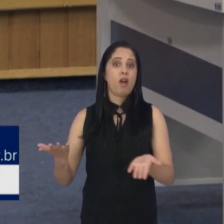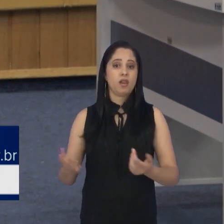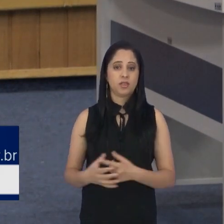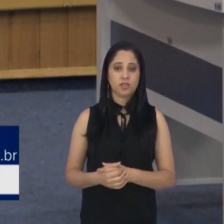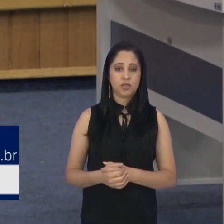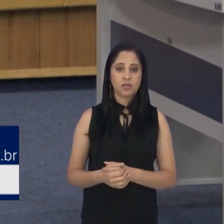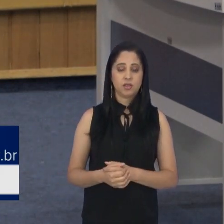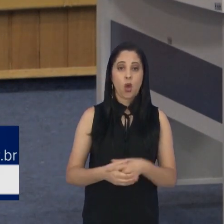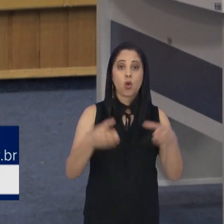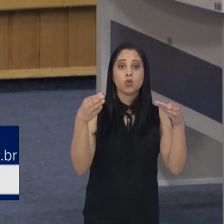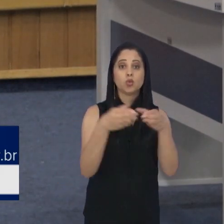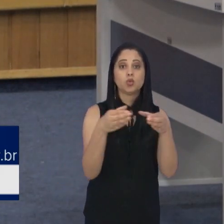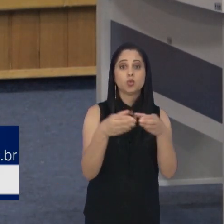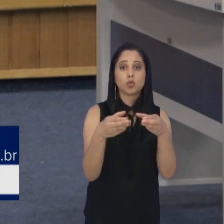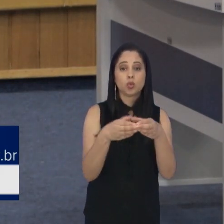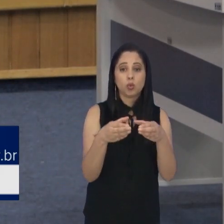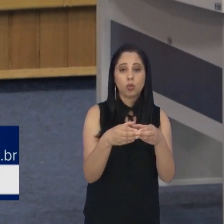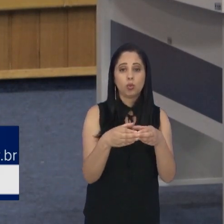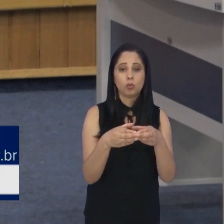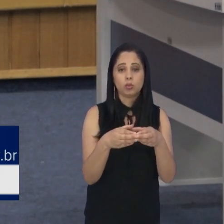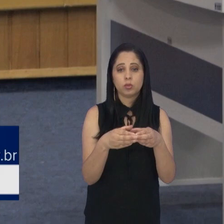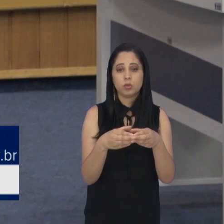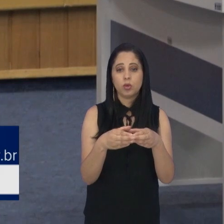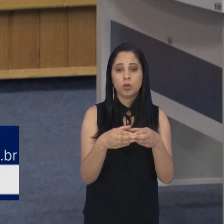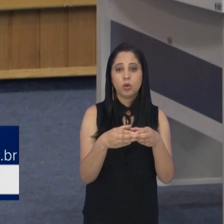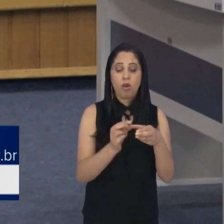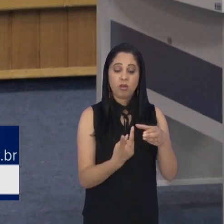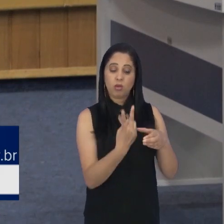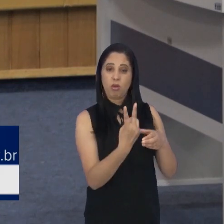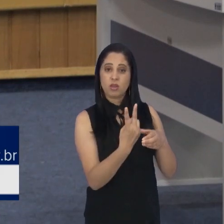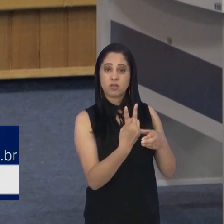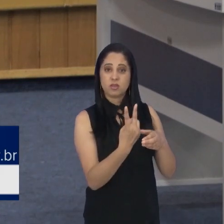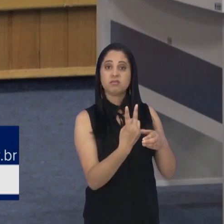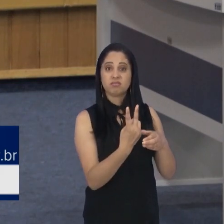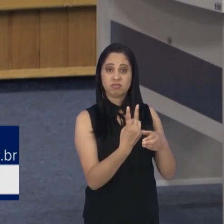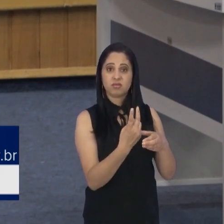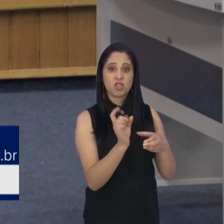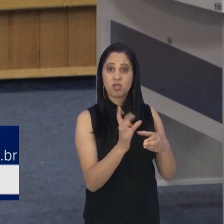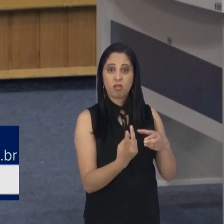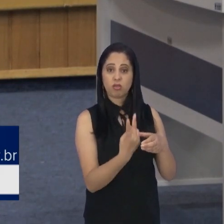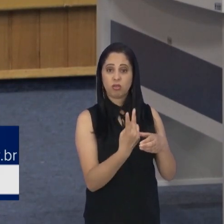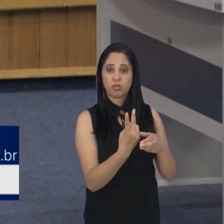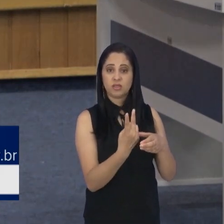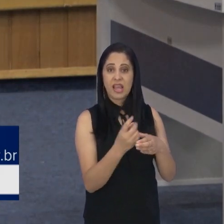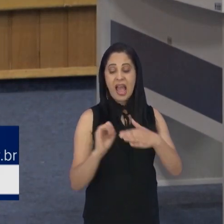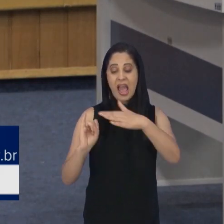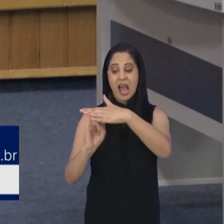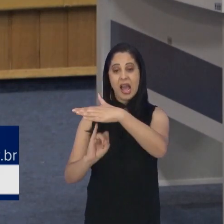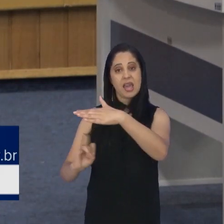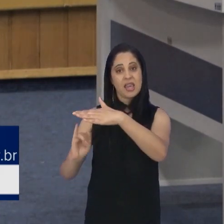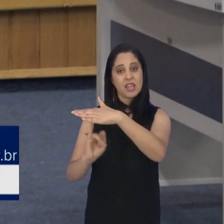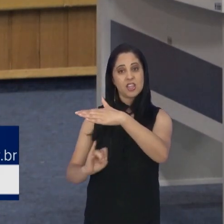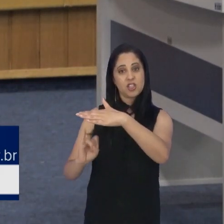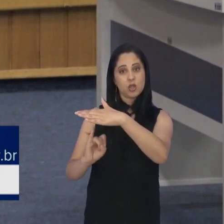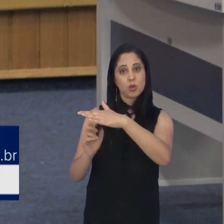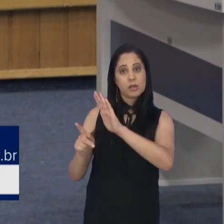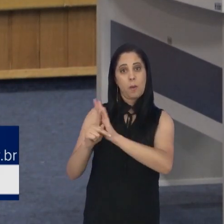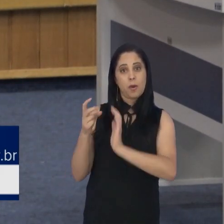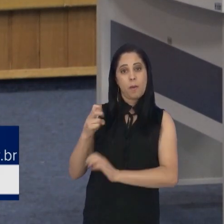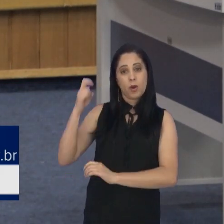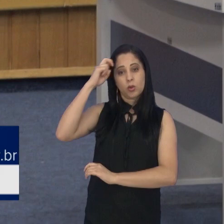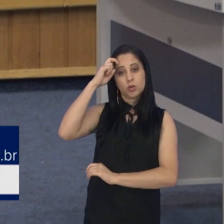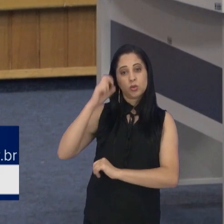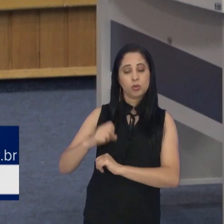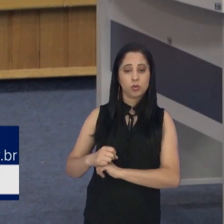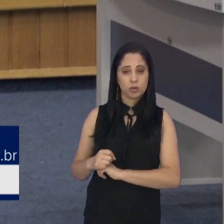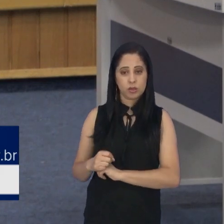Dos clubes, tem 2. Das instituições culturais,